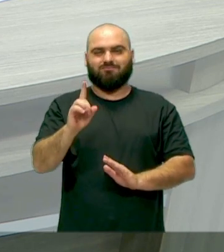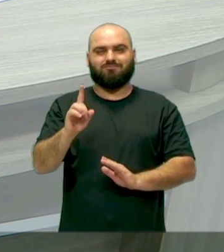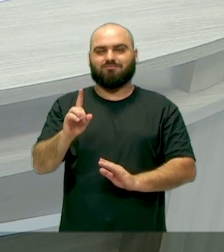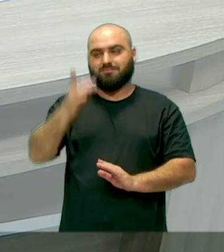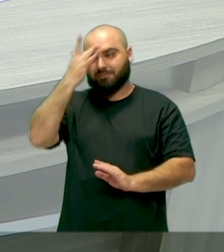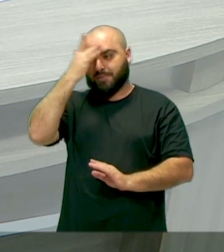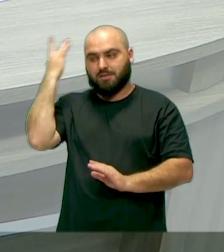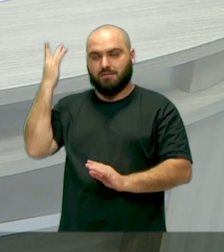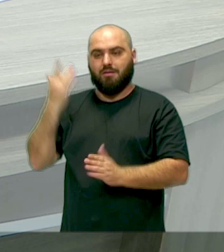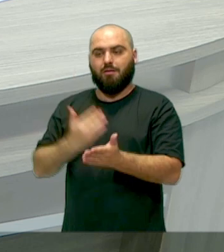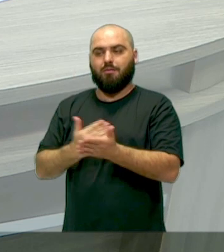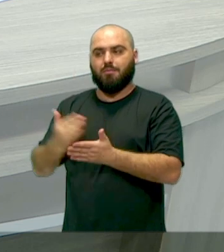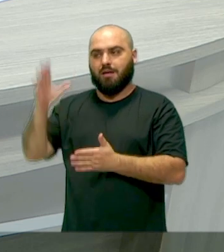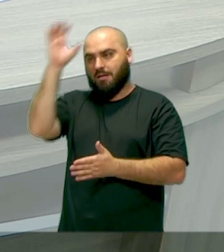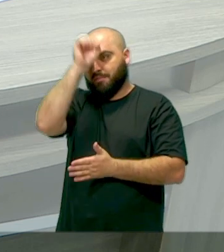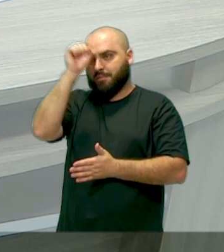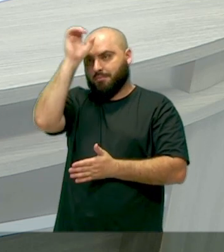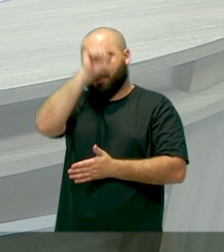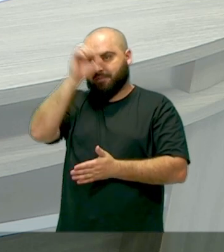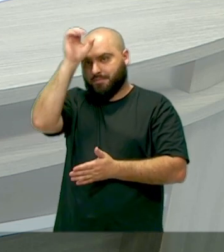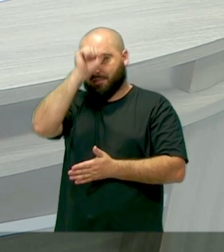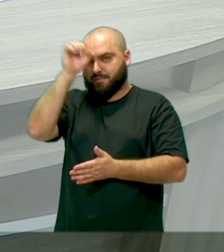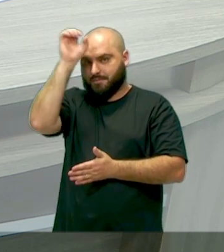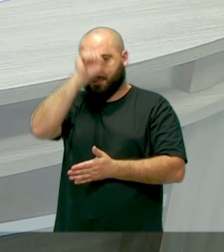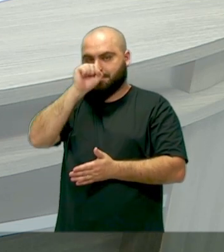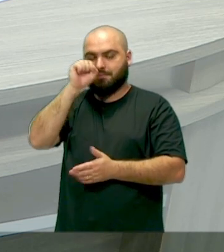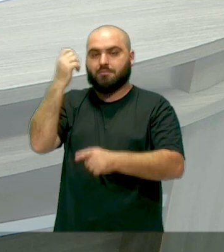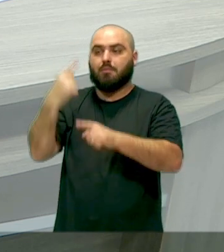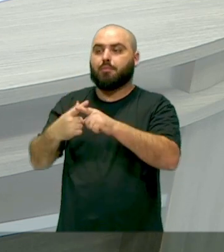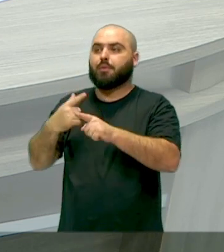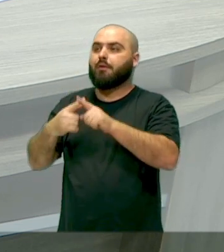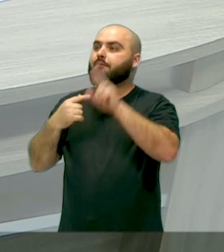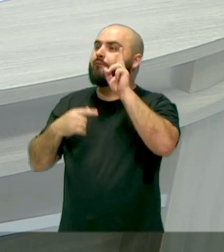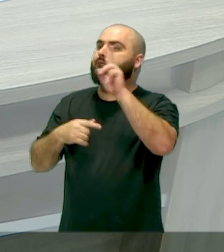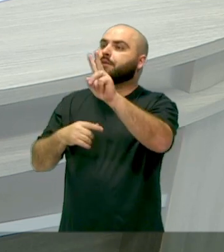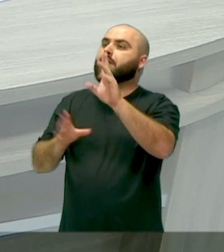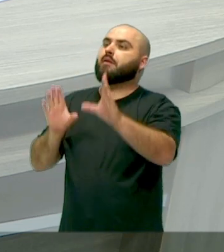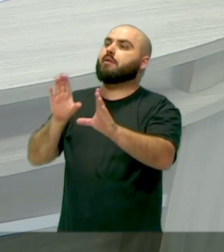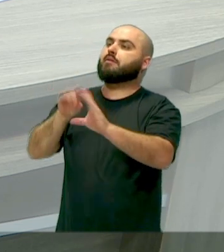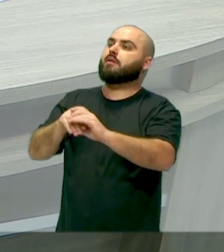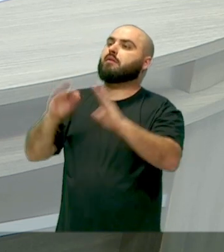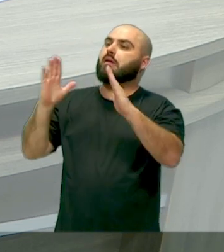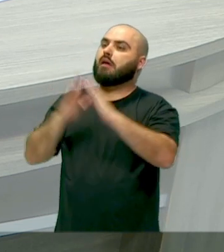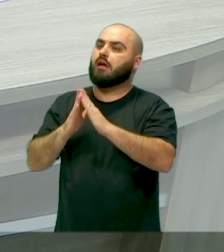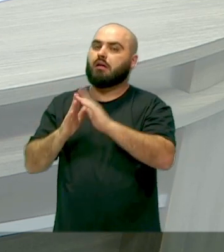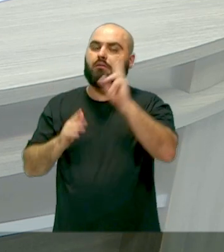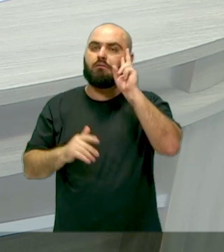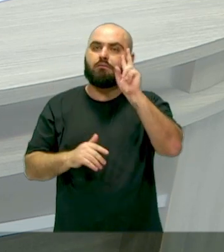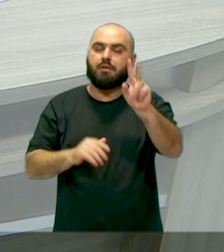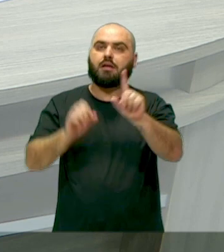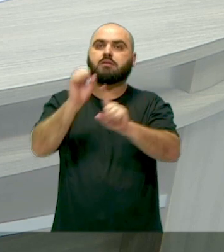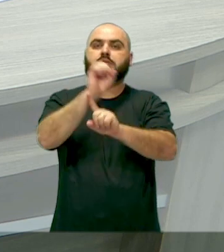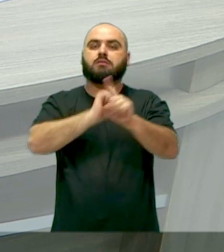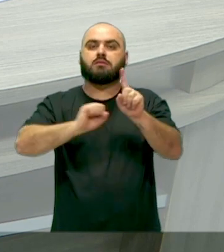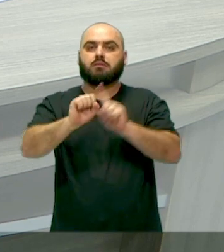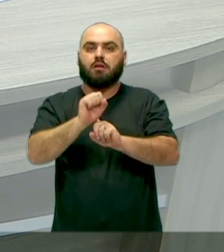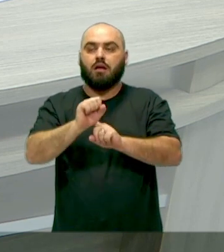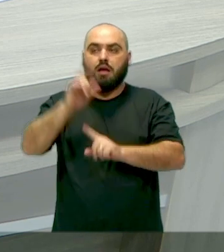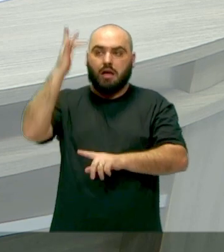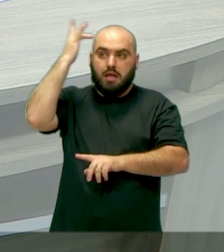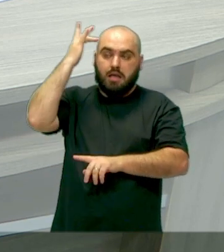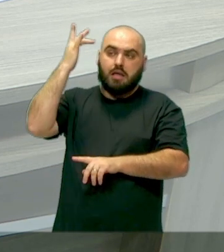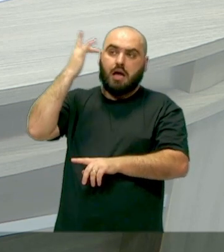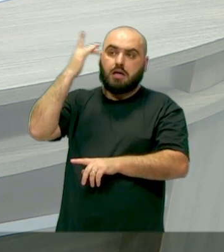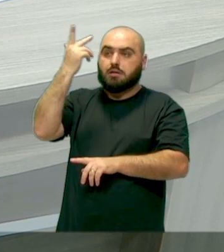se tornam racistas, porque vê dentro de casa, vê na sociedade, vê... E passa a achar